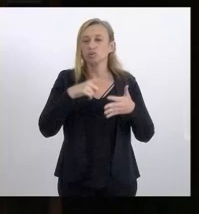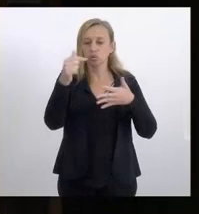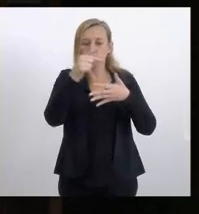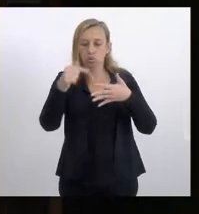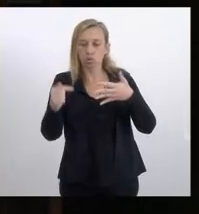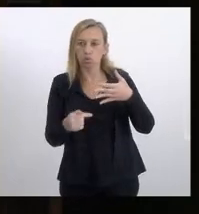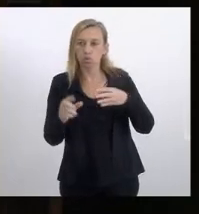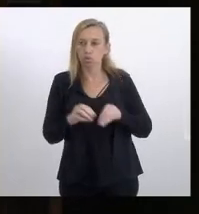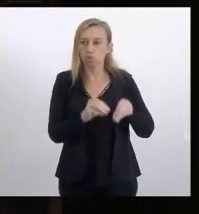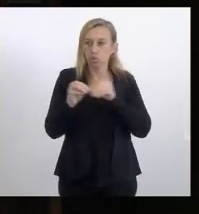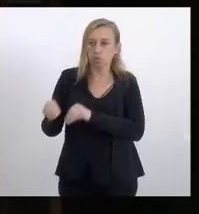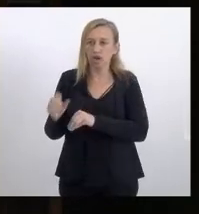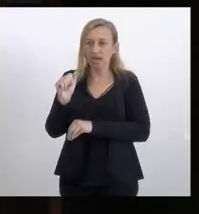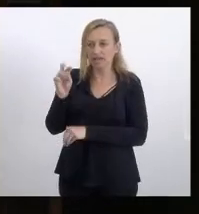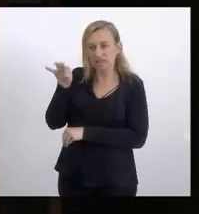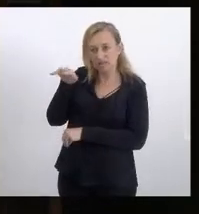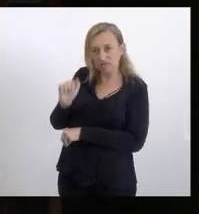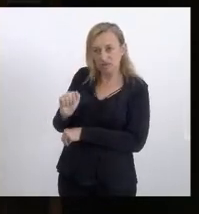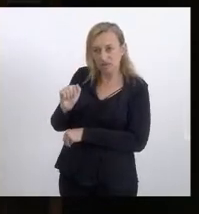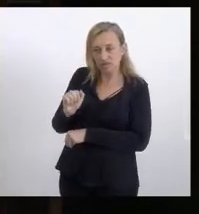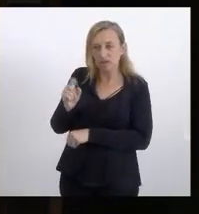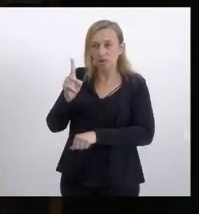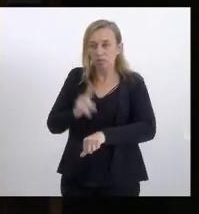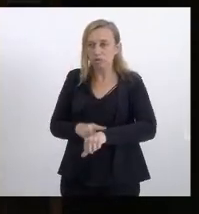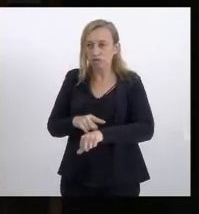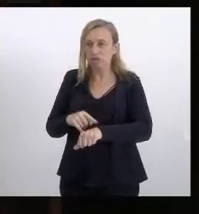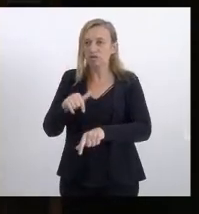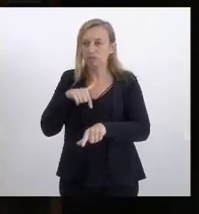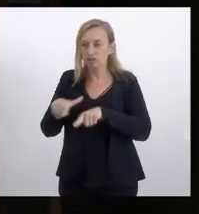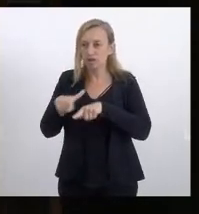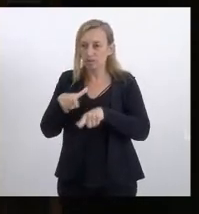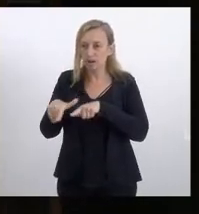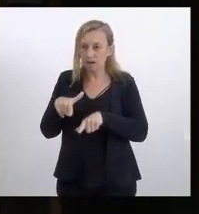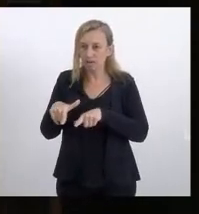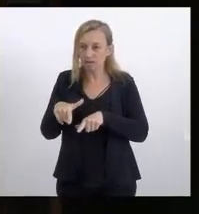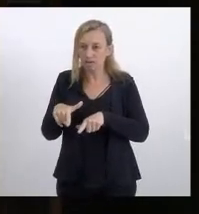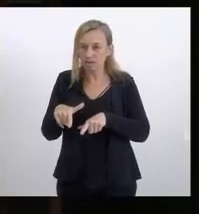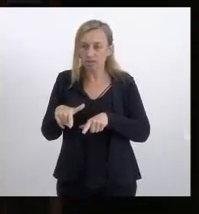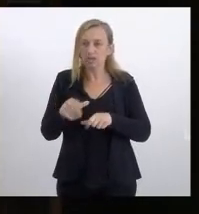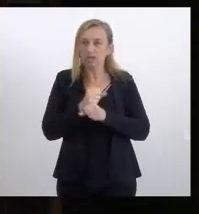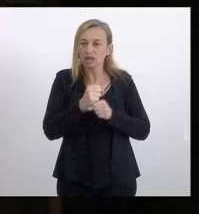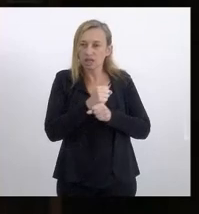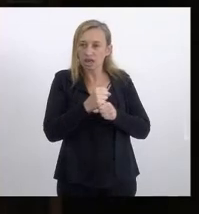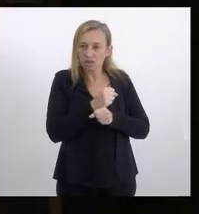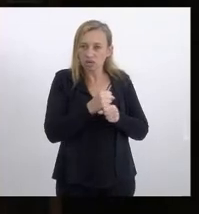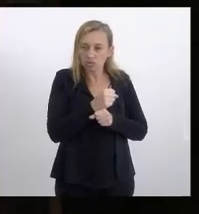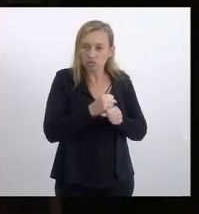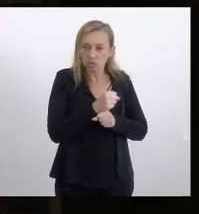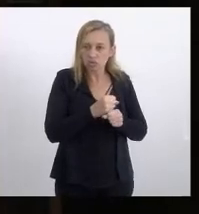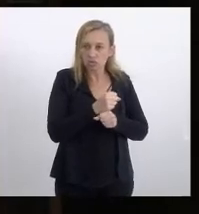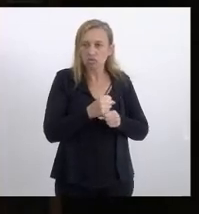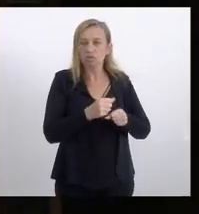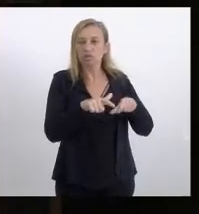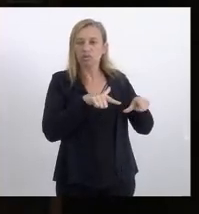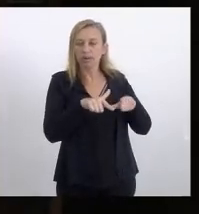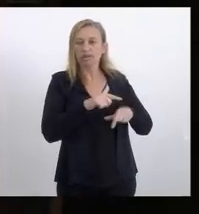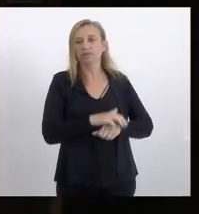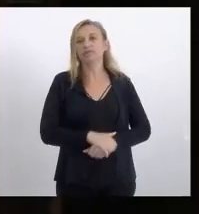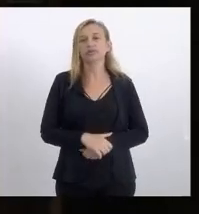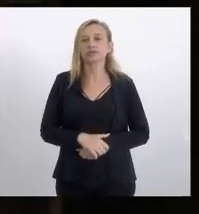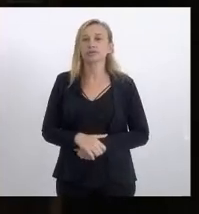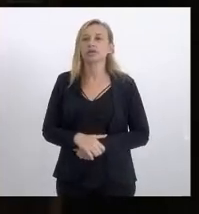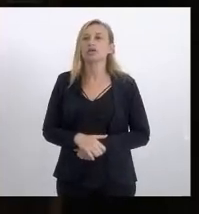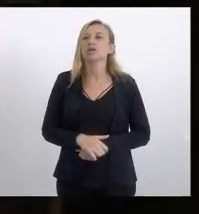de transferência para a Inatividade por por tempo de efetivo serviço tempo e anos de serviço é